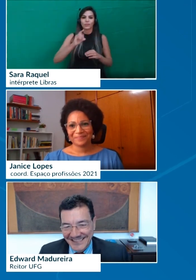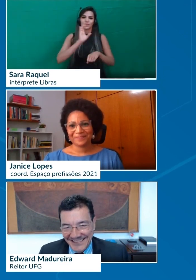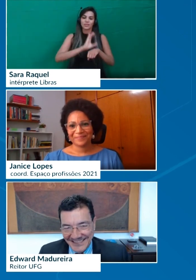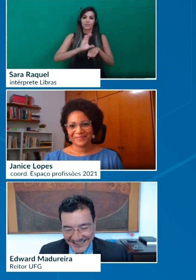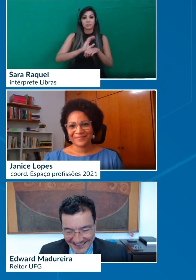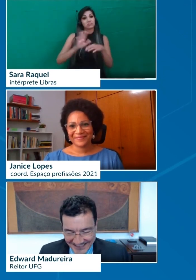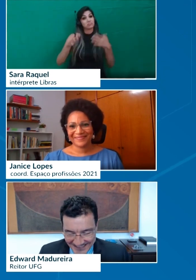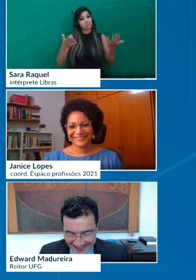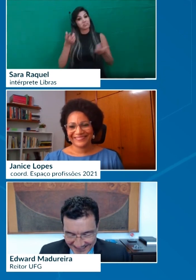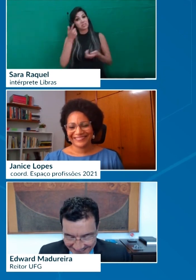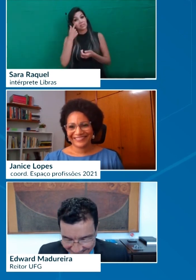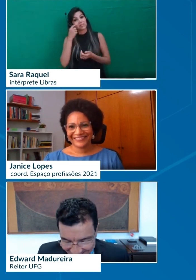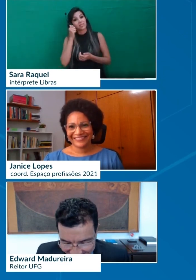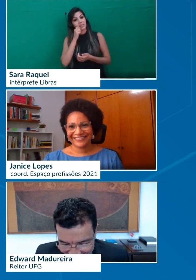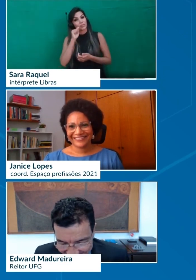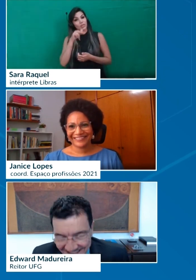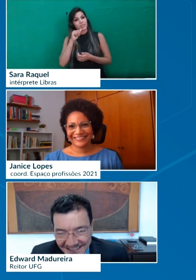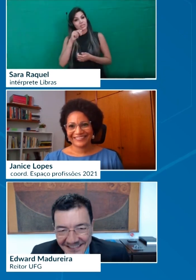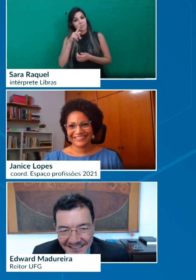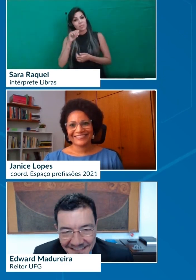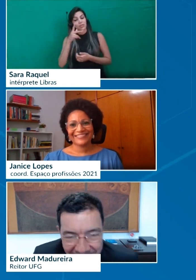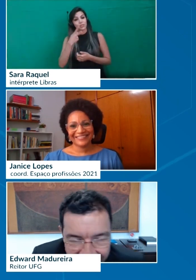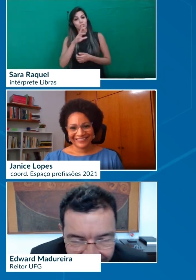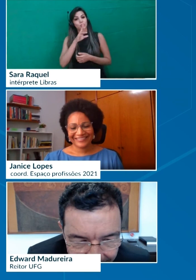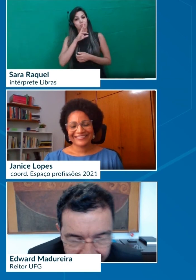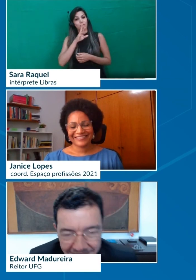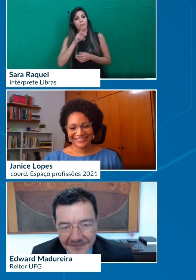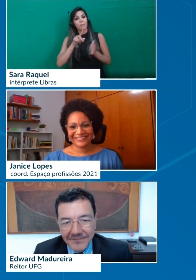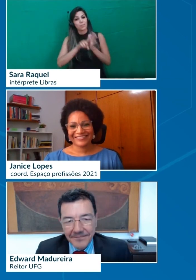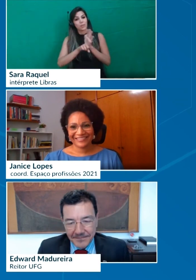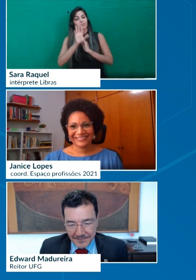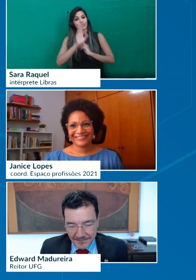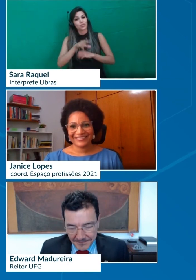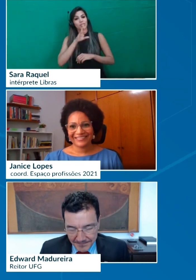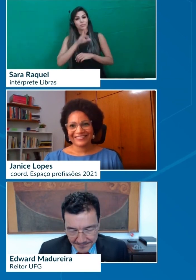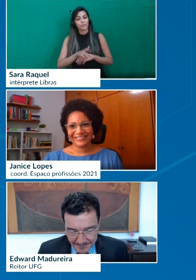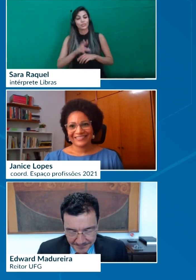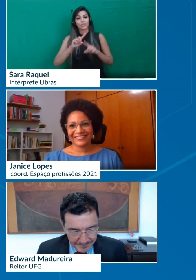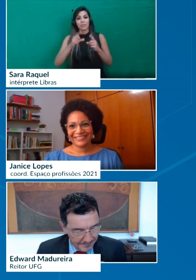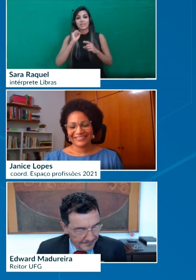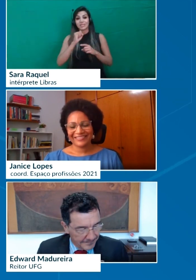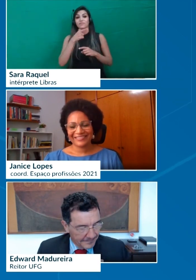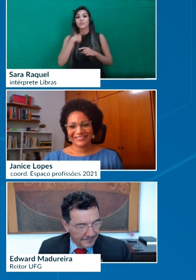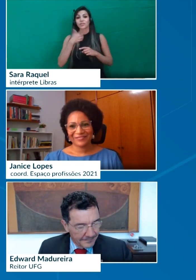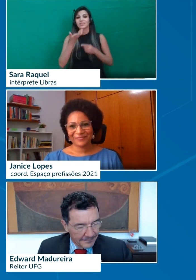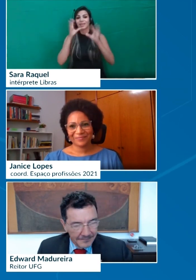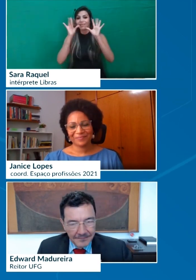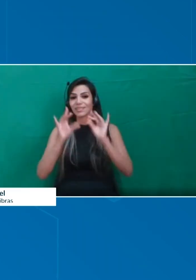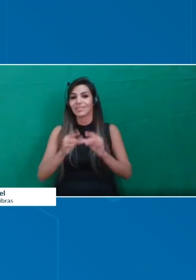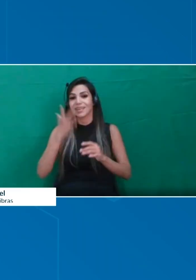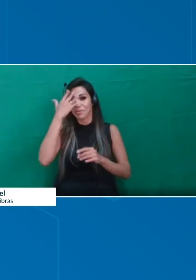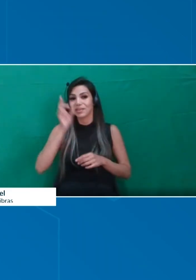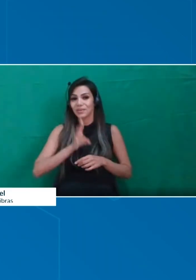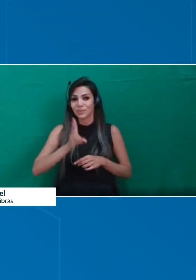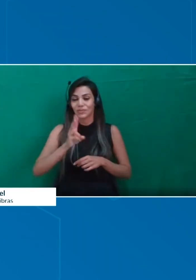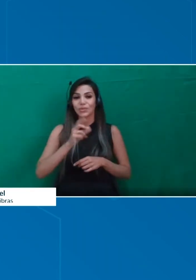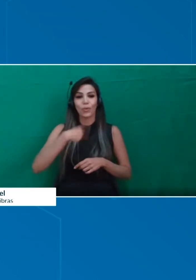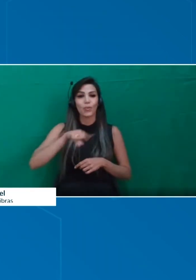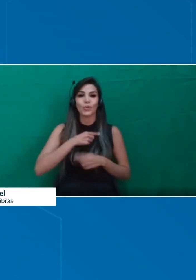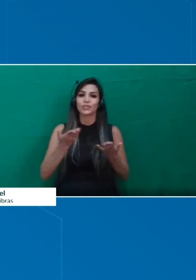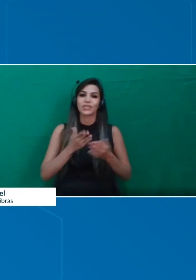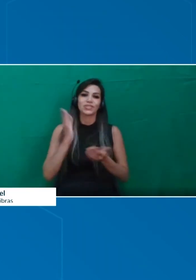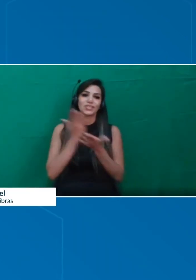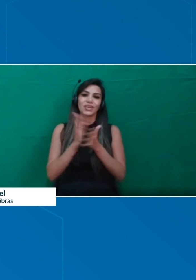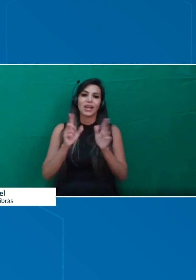pergunta foi respondida, mas se quiser saber mais detalhes, de repente a gente consegue trazer amanhã, tá certo? Hoje nós ficamos por aqui, mas você ainda pode assistir